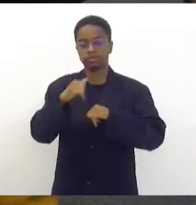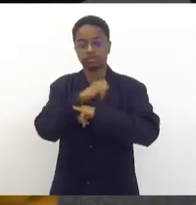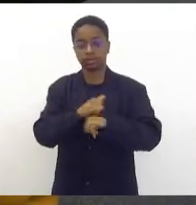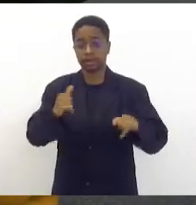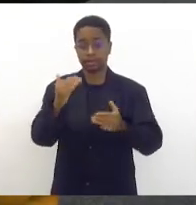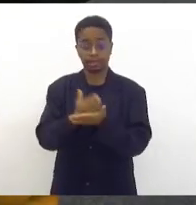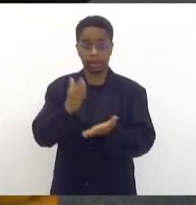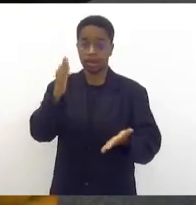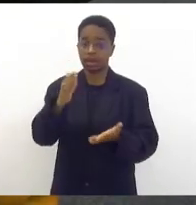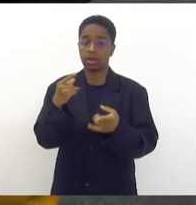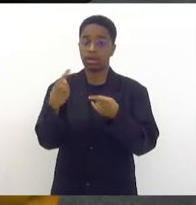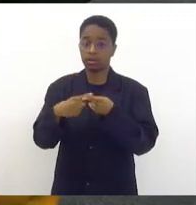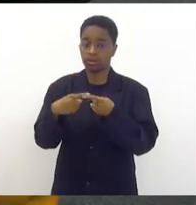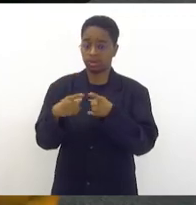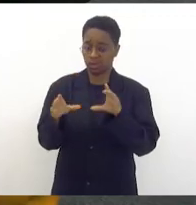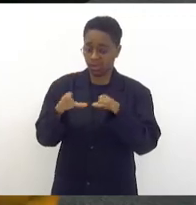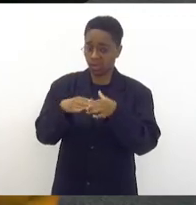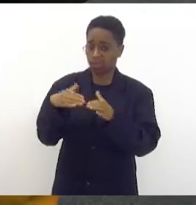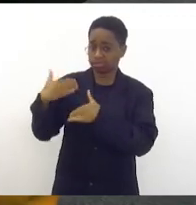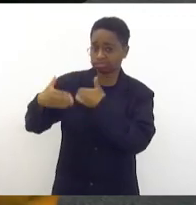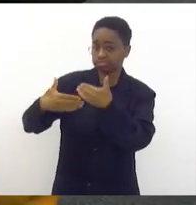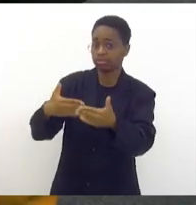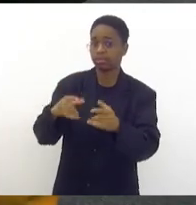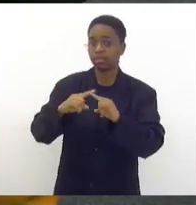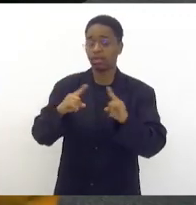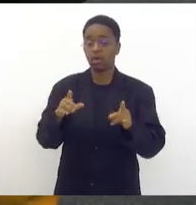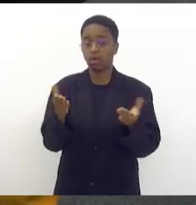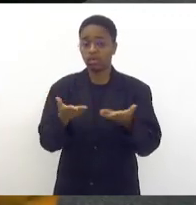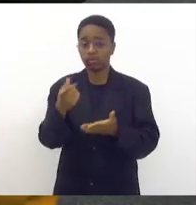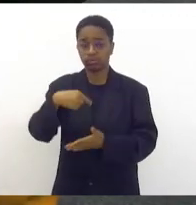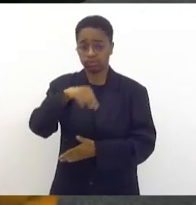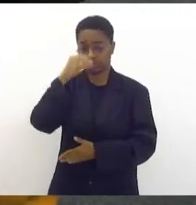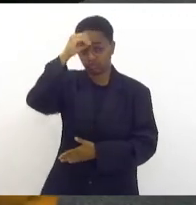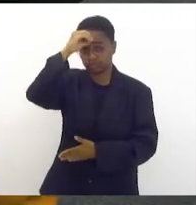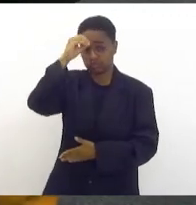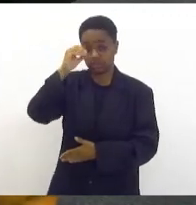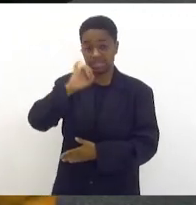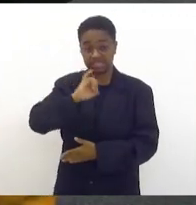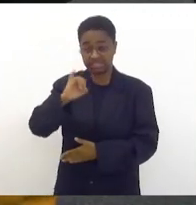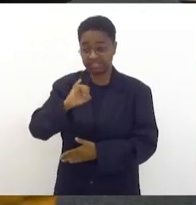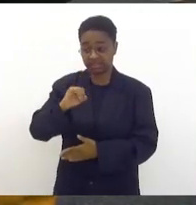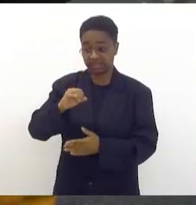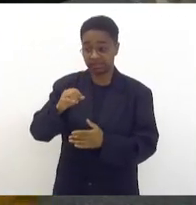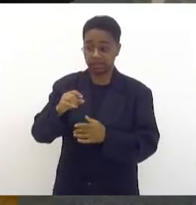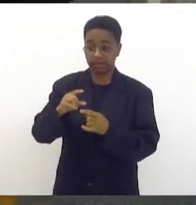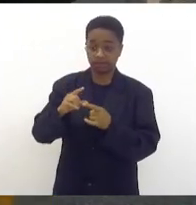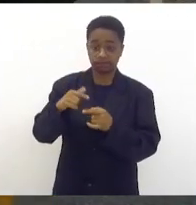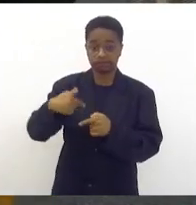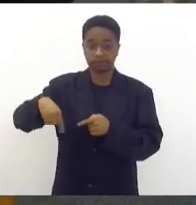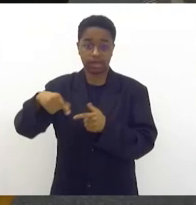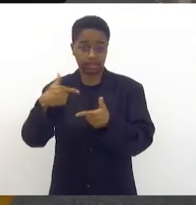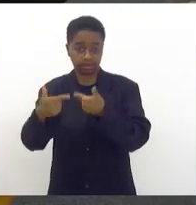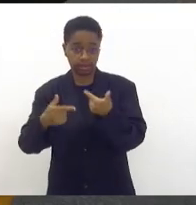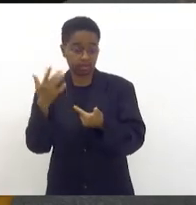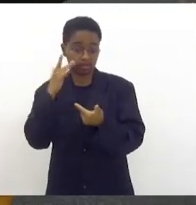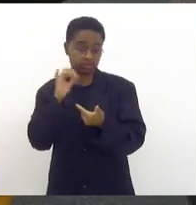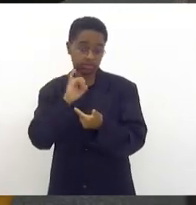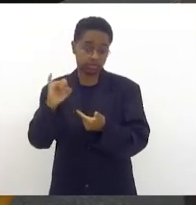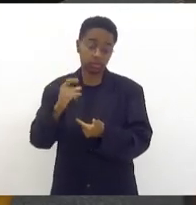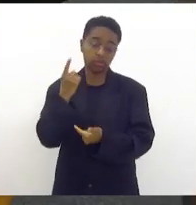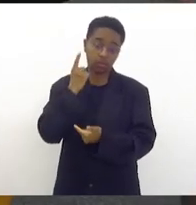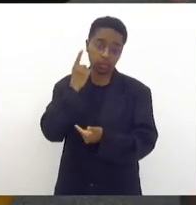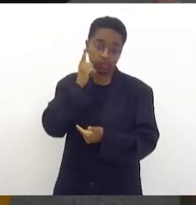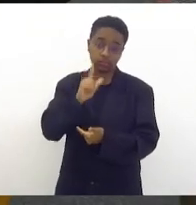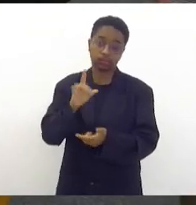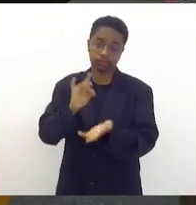firma, porque a firma está crescendo. Hoje ninguém sabe, quando sai de casa, se voltará. Porque os